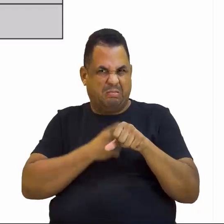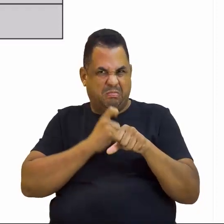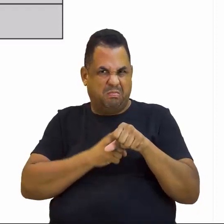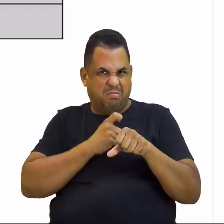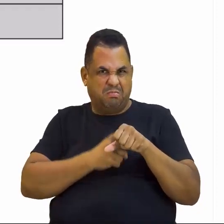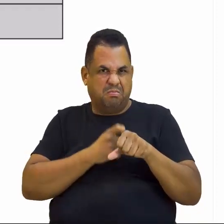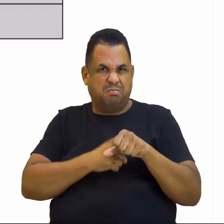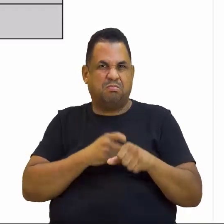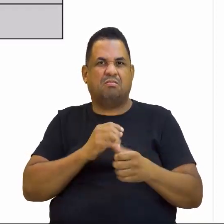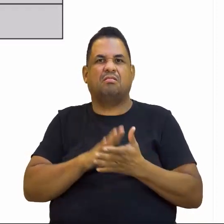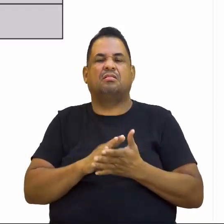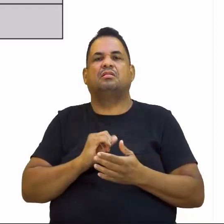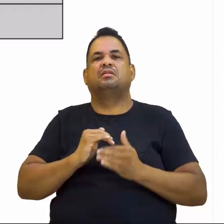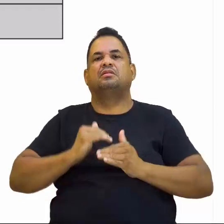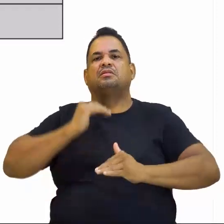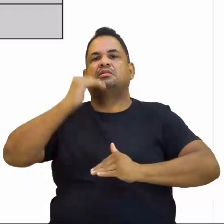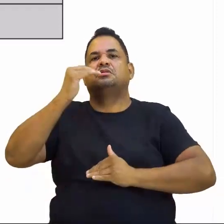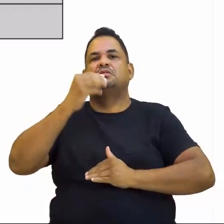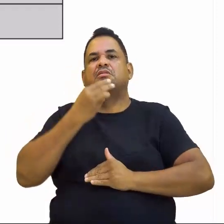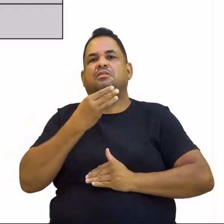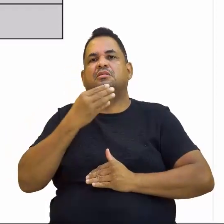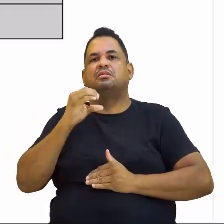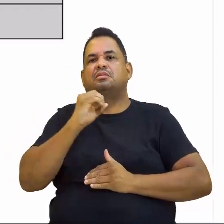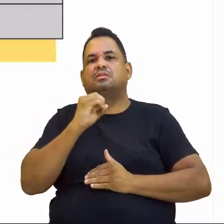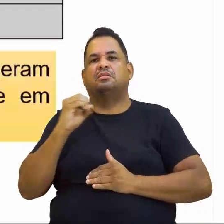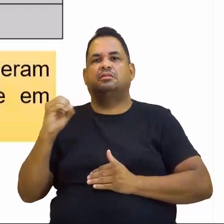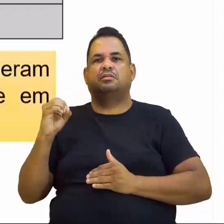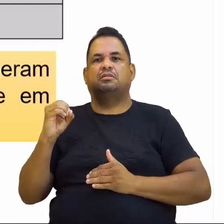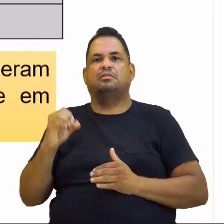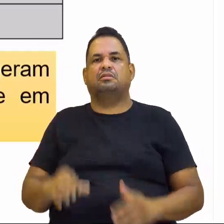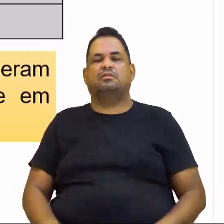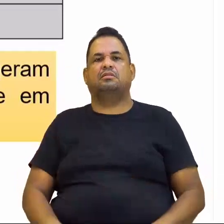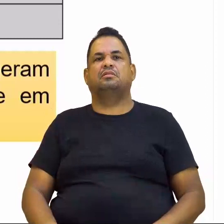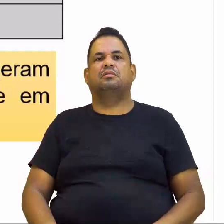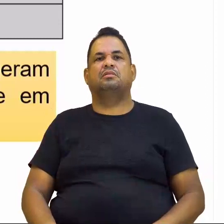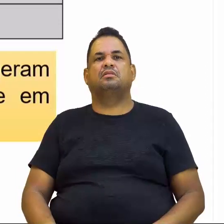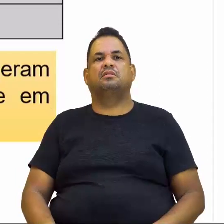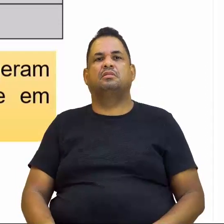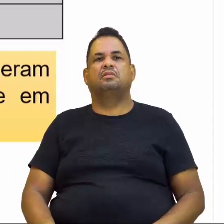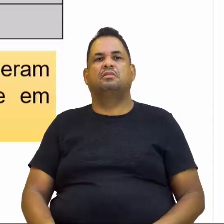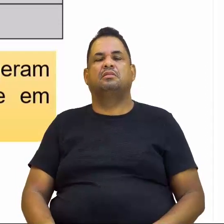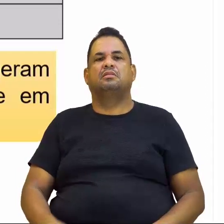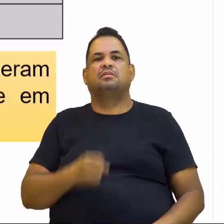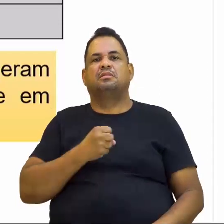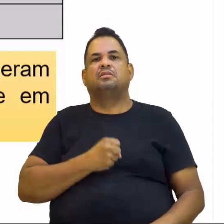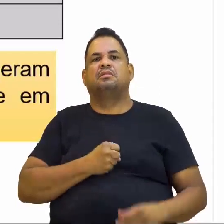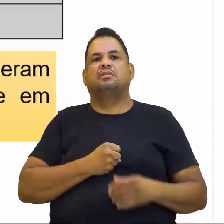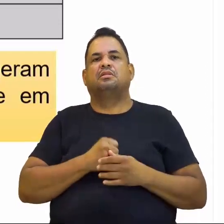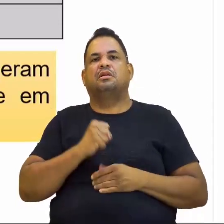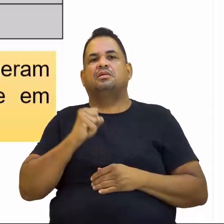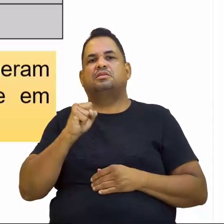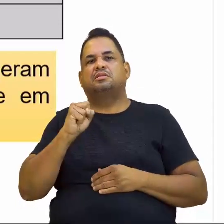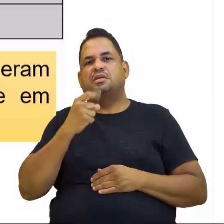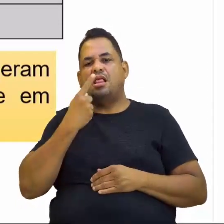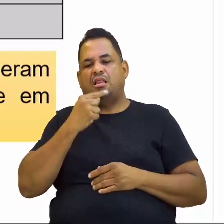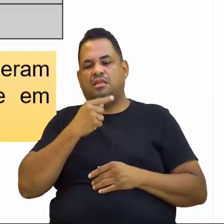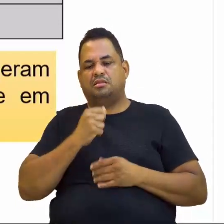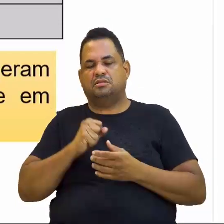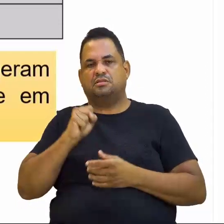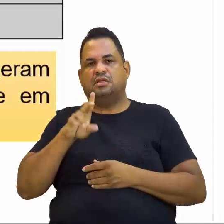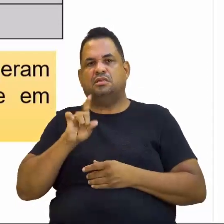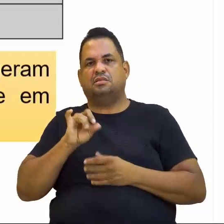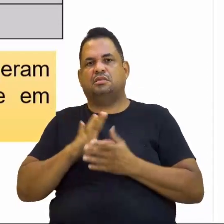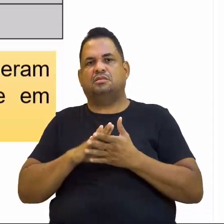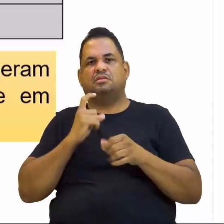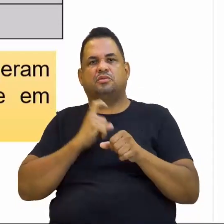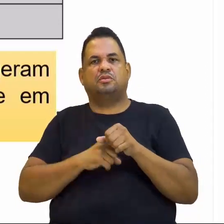concentração de sal acima de 300 miligramas por litro. A salinidade e a dureza das águas geram problema